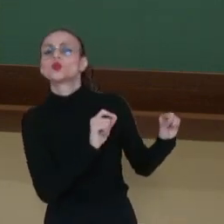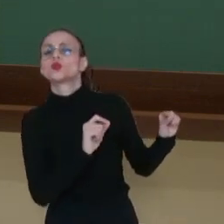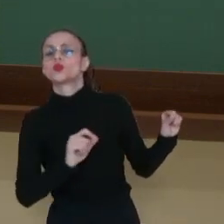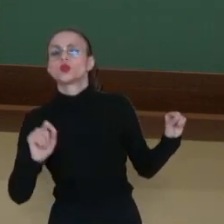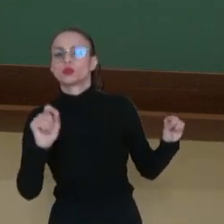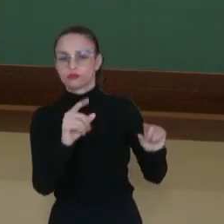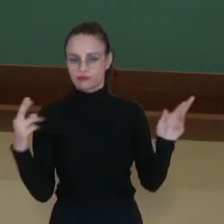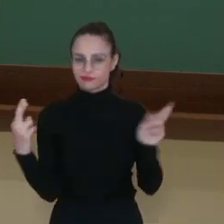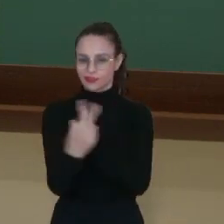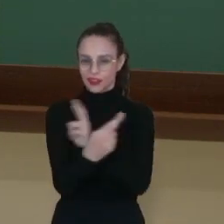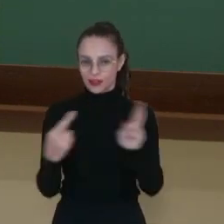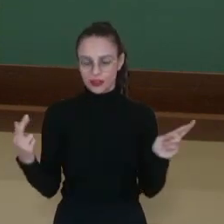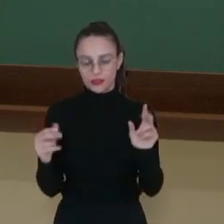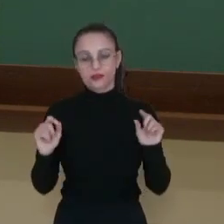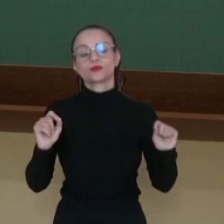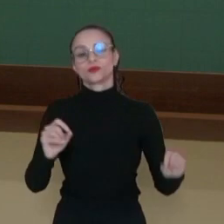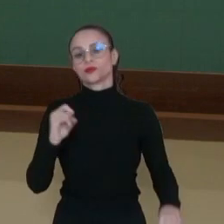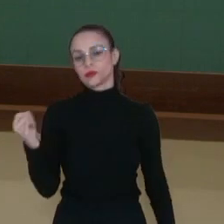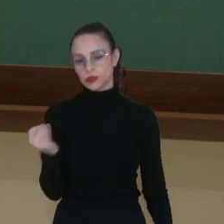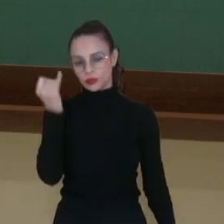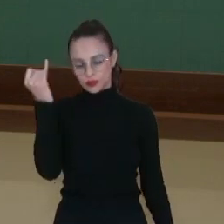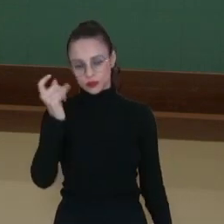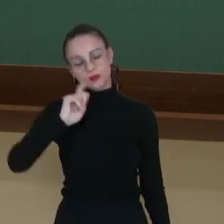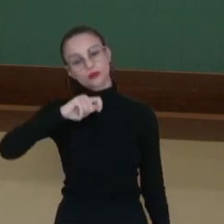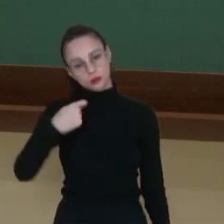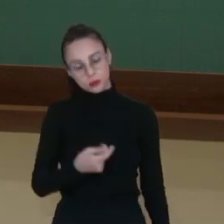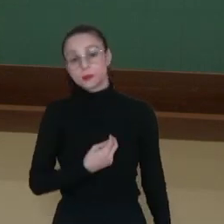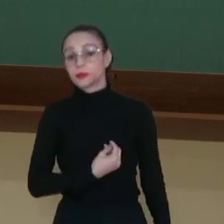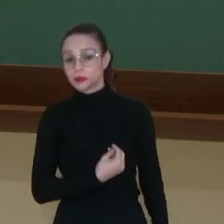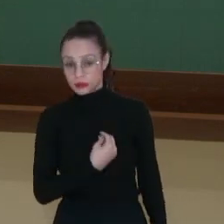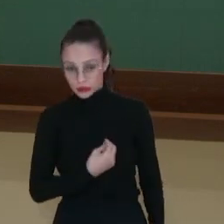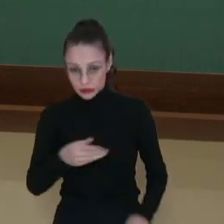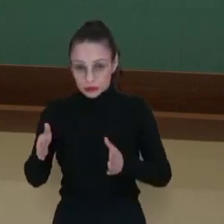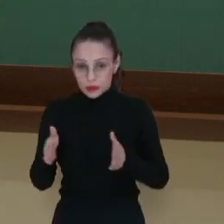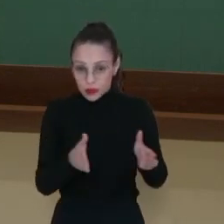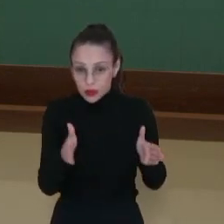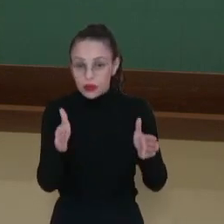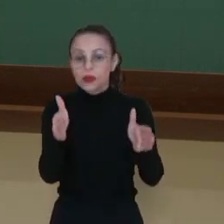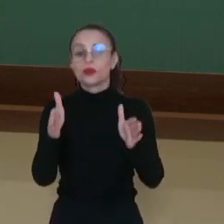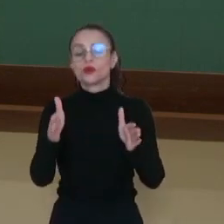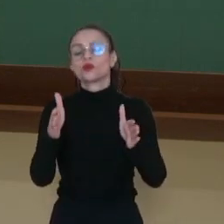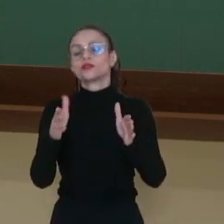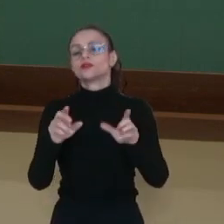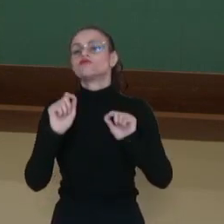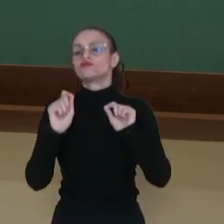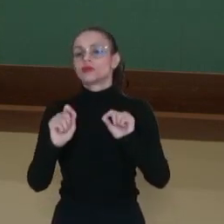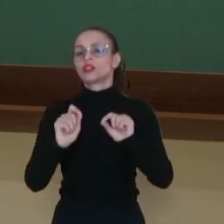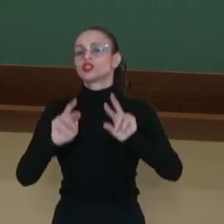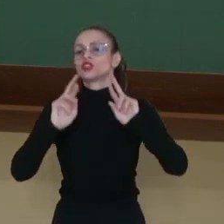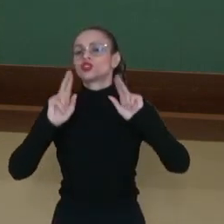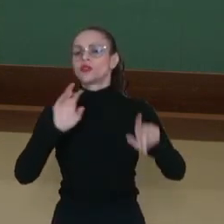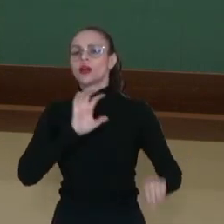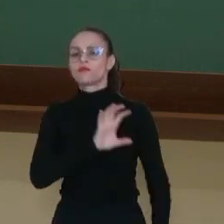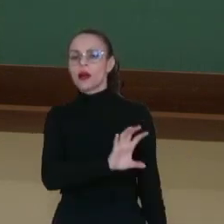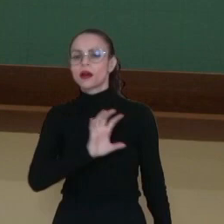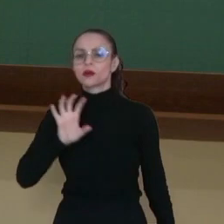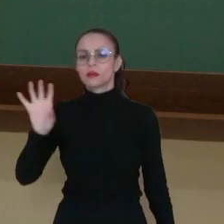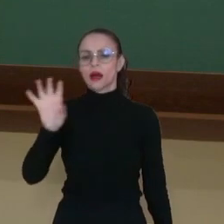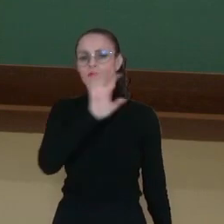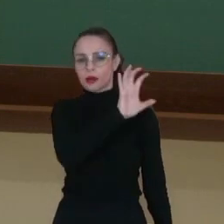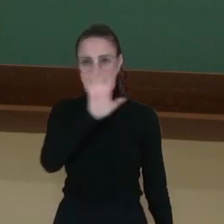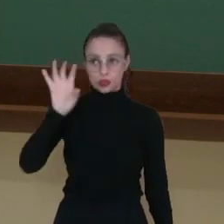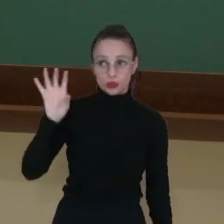relação, essa ideia da importância e da presença dos rios nas diferentes partes, né? Tanto